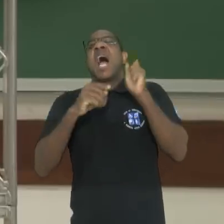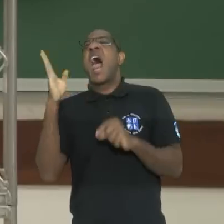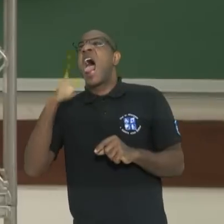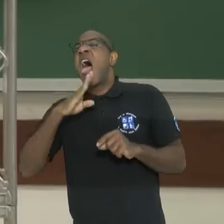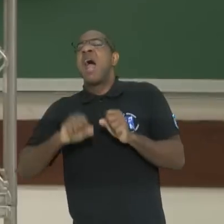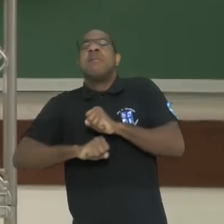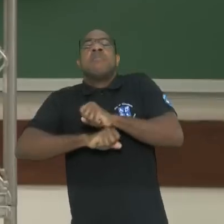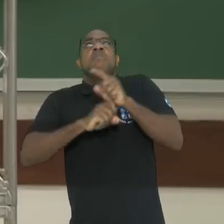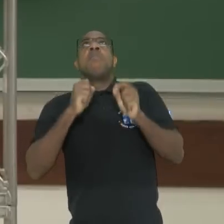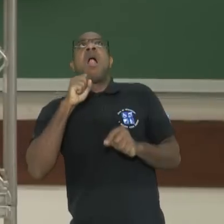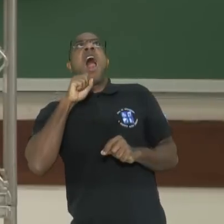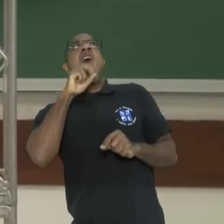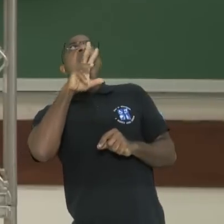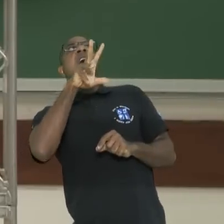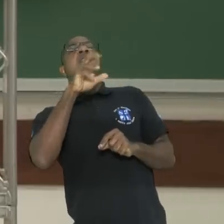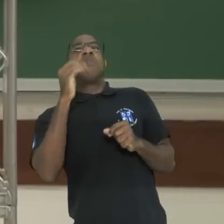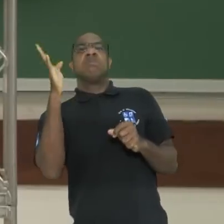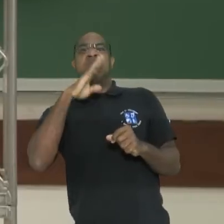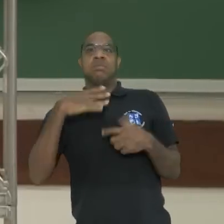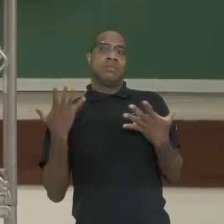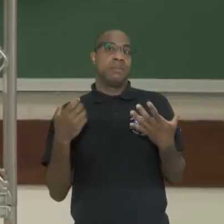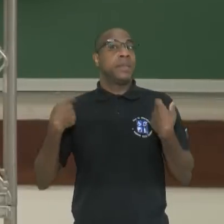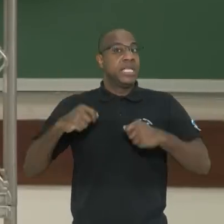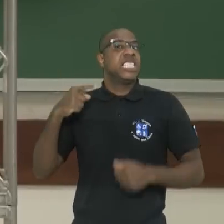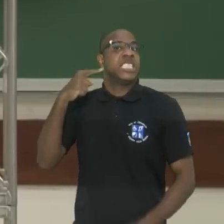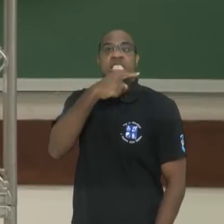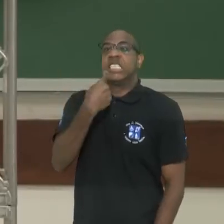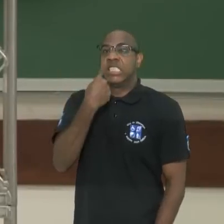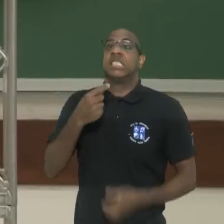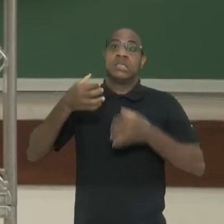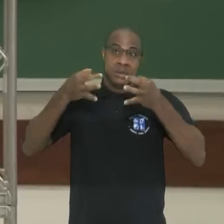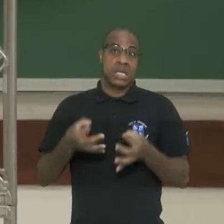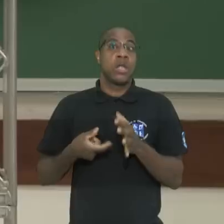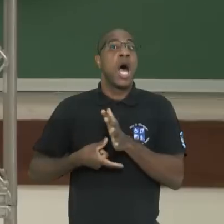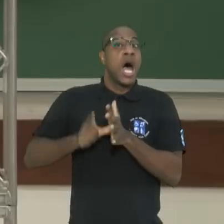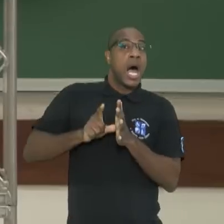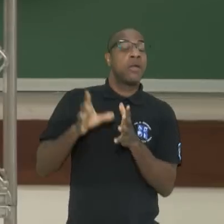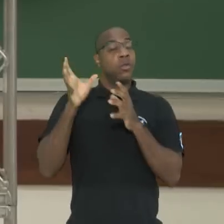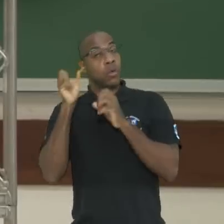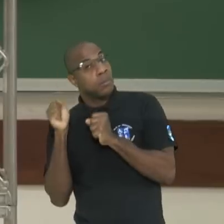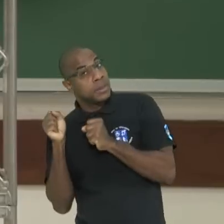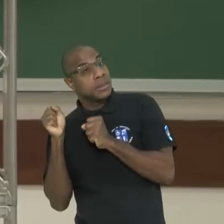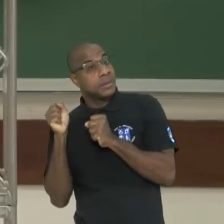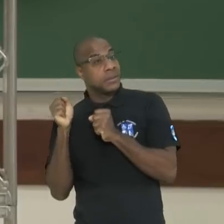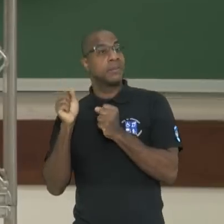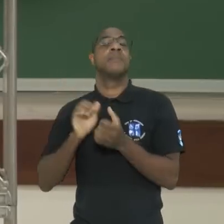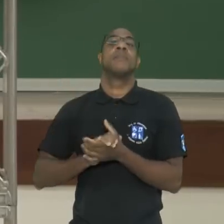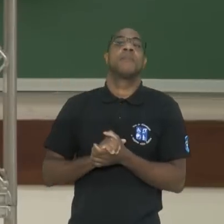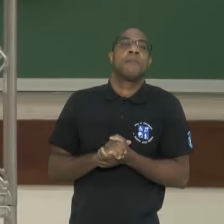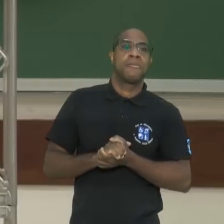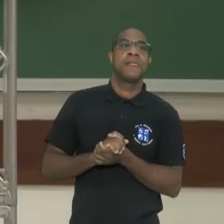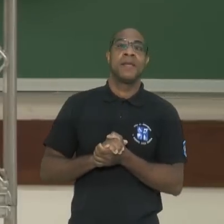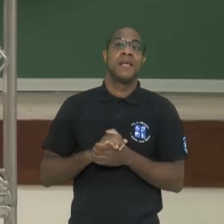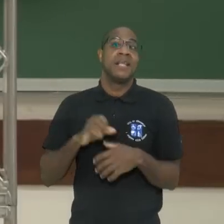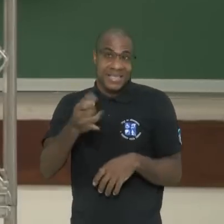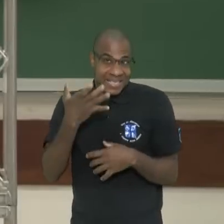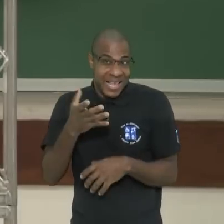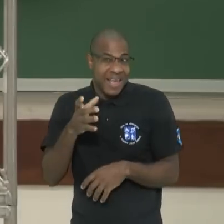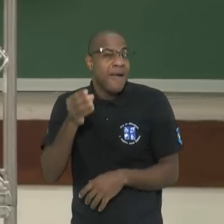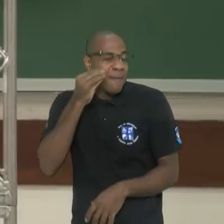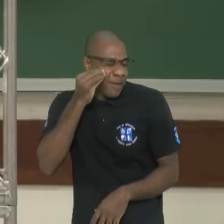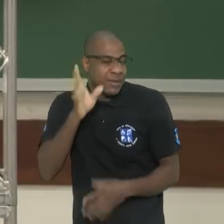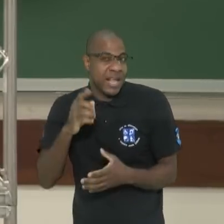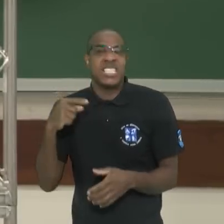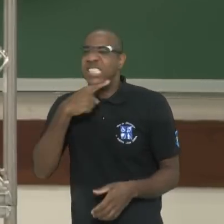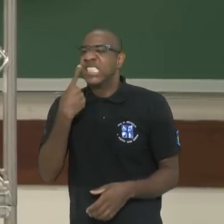você precisa escovar os dentes antes de dormir. Faça o teste. Não escove o dente antes de dormir. Aí você acorda com aquele bafo de onça que